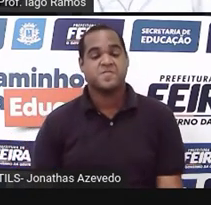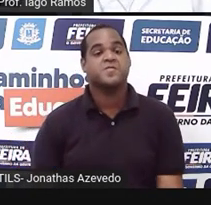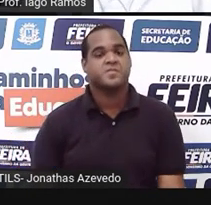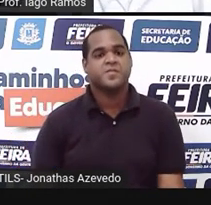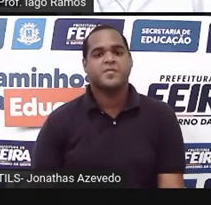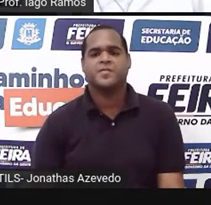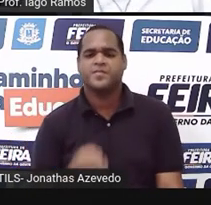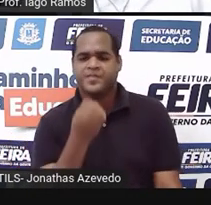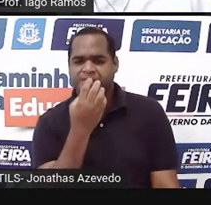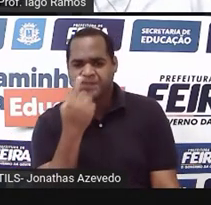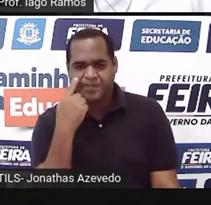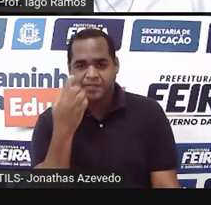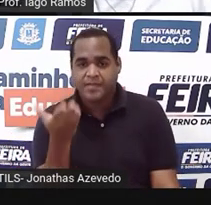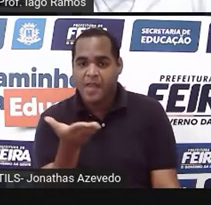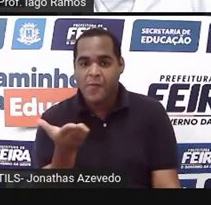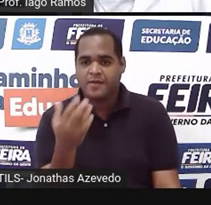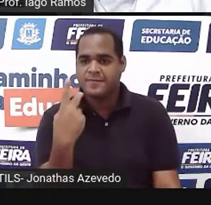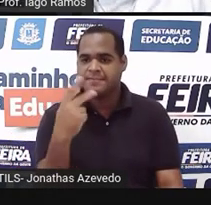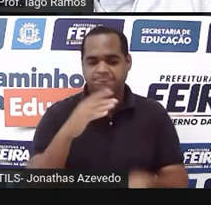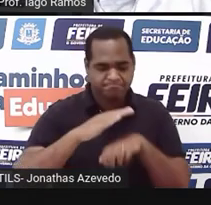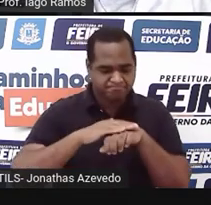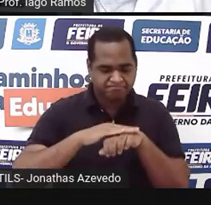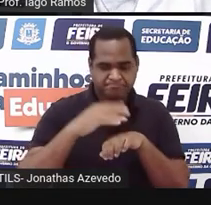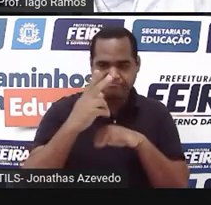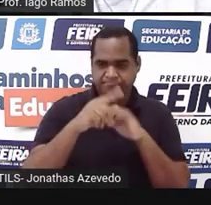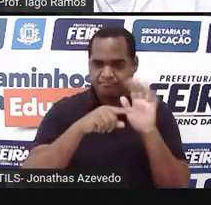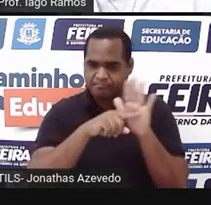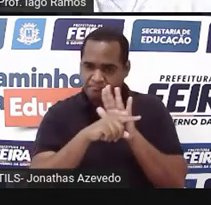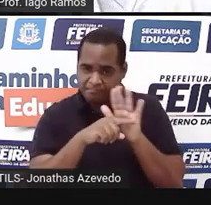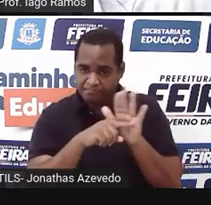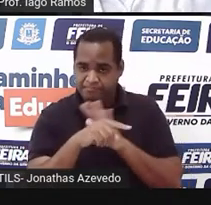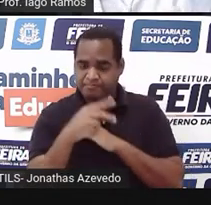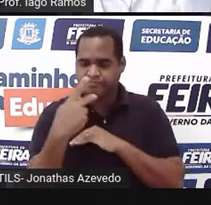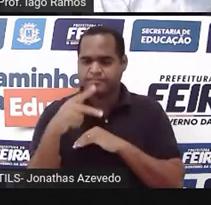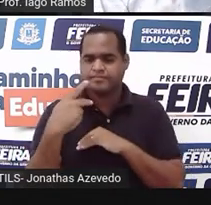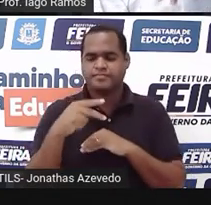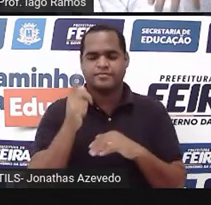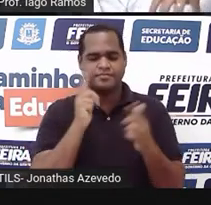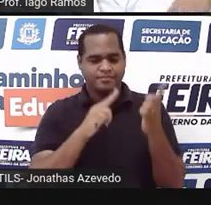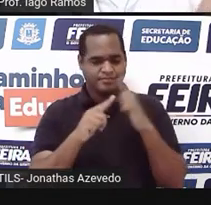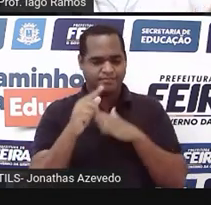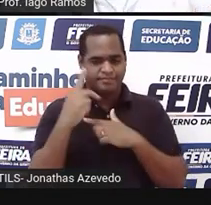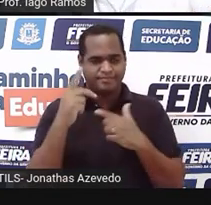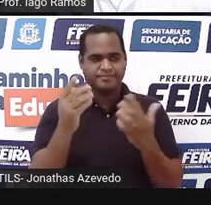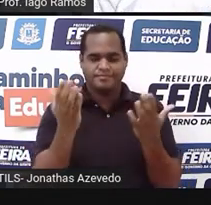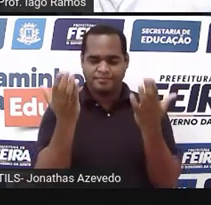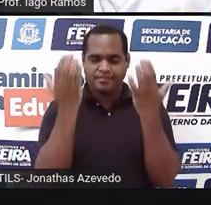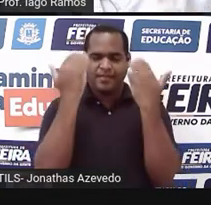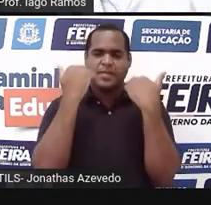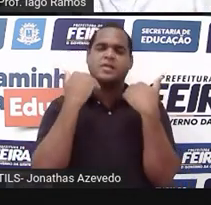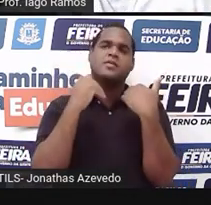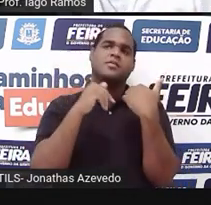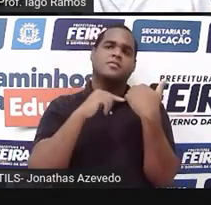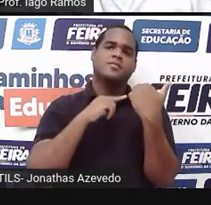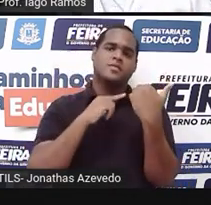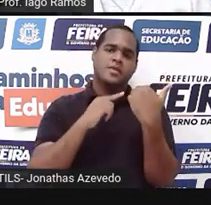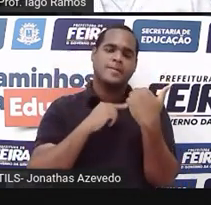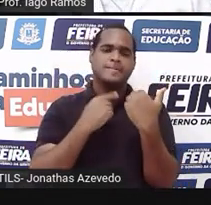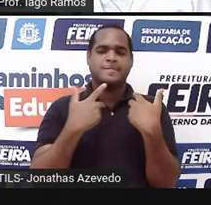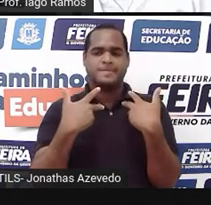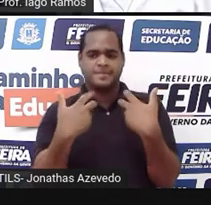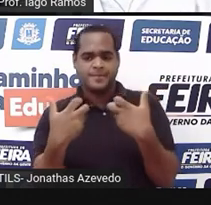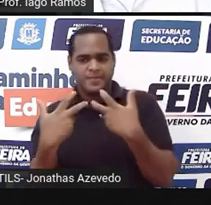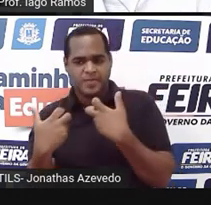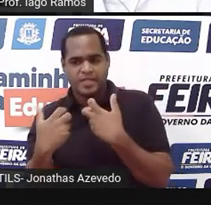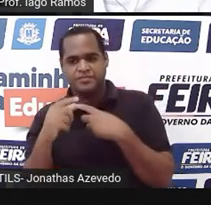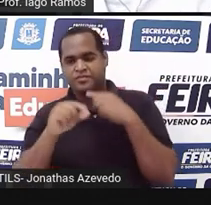vó como fazer aquele momento de avaliação você olhar para dentro de você mesmo e você mesma e